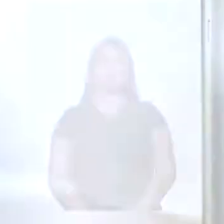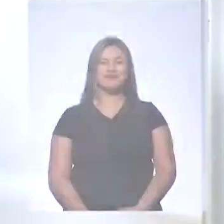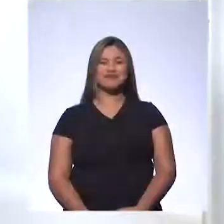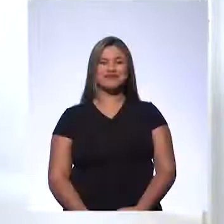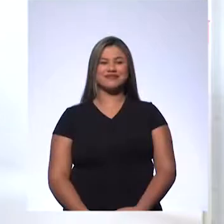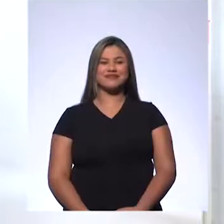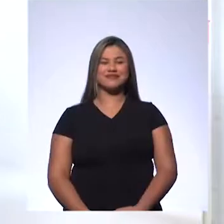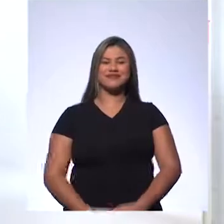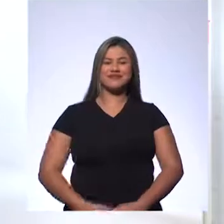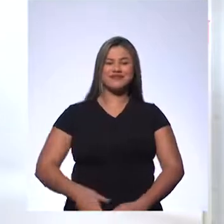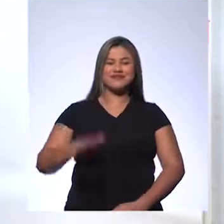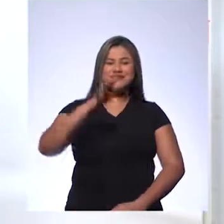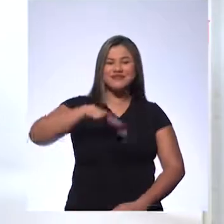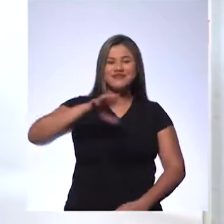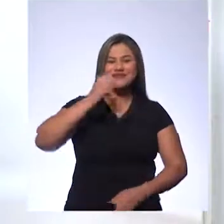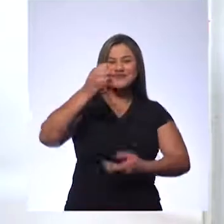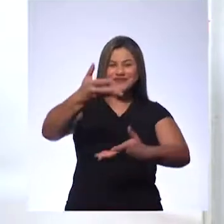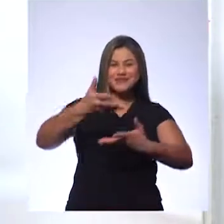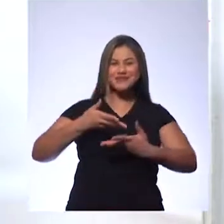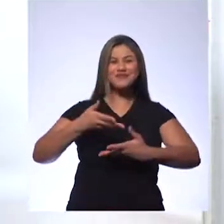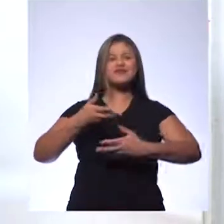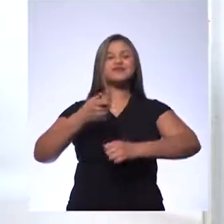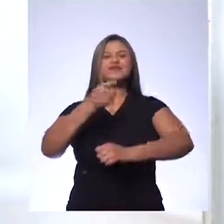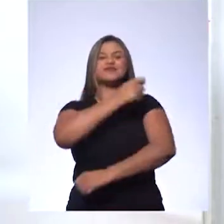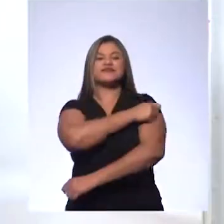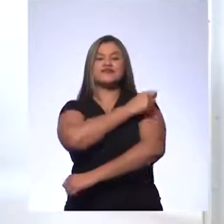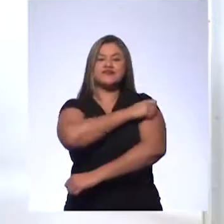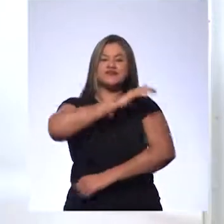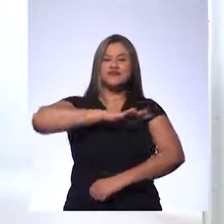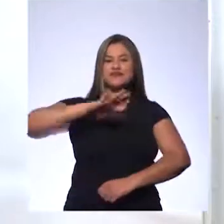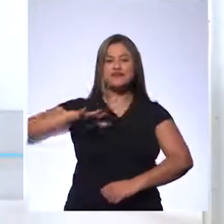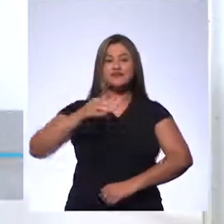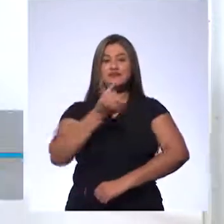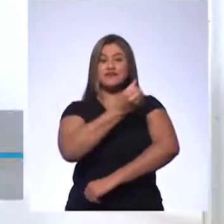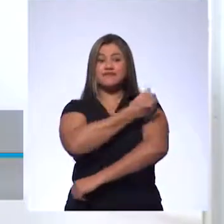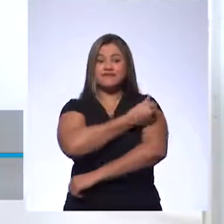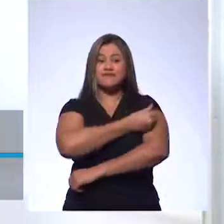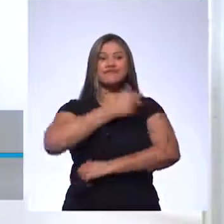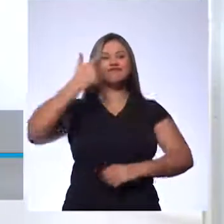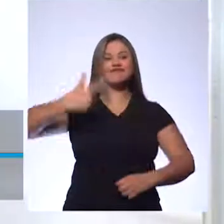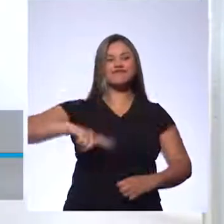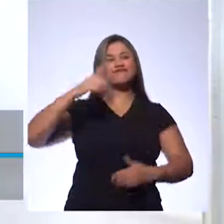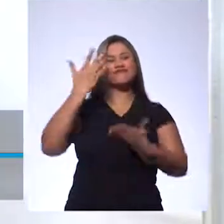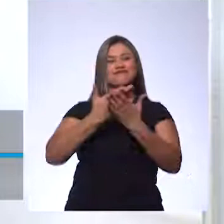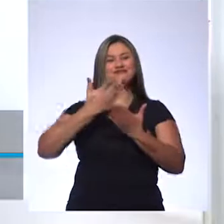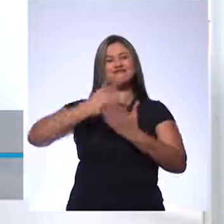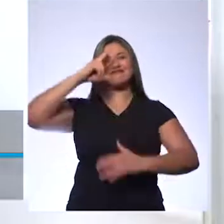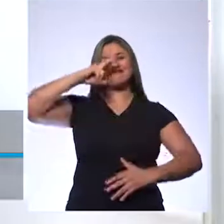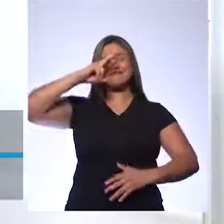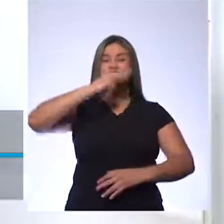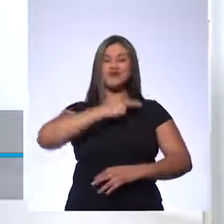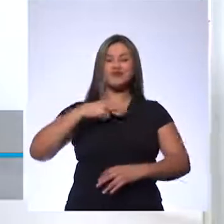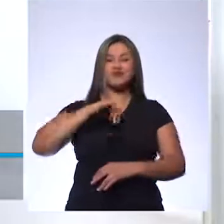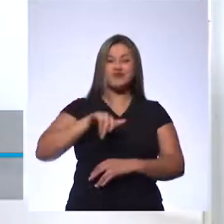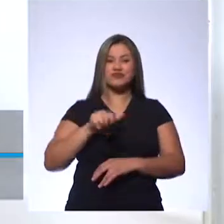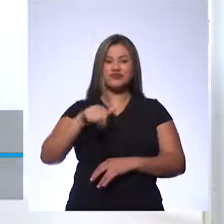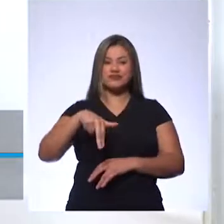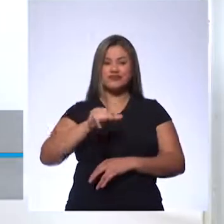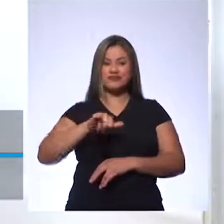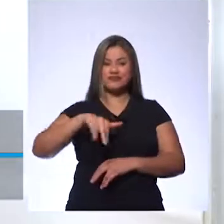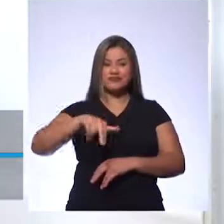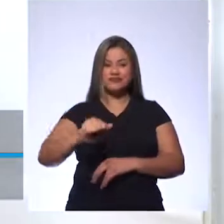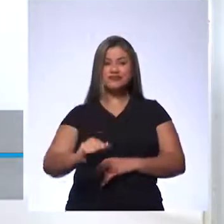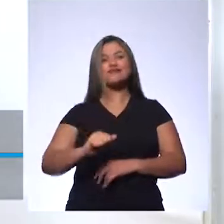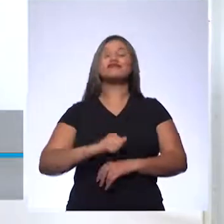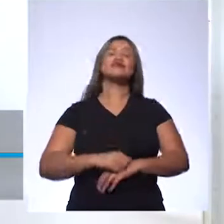sejam bem-vindos estudantes do 6º ano para mais esta aula de história eu só professora Janaína Jardim e